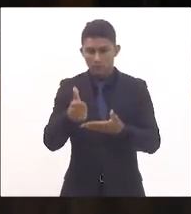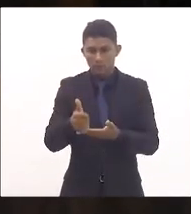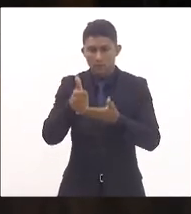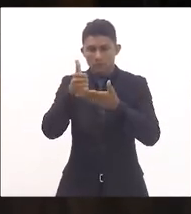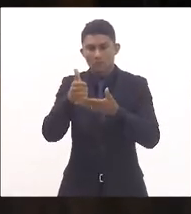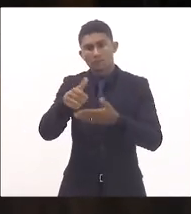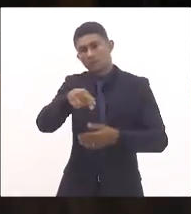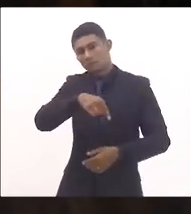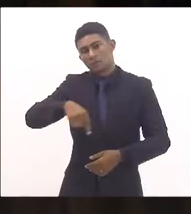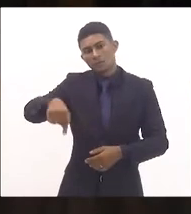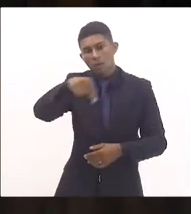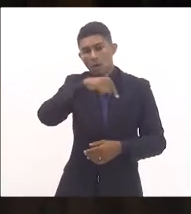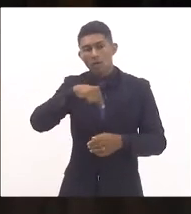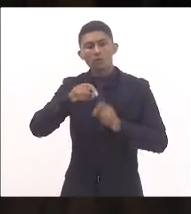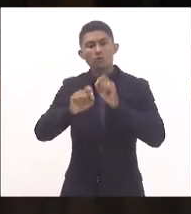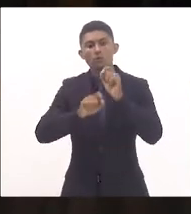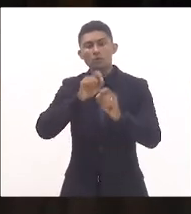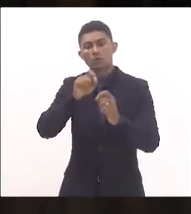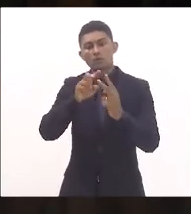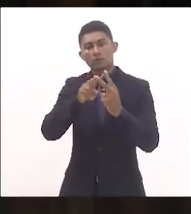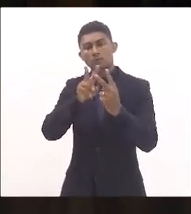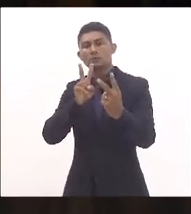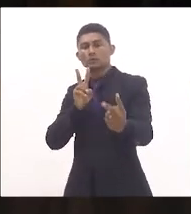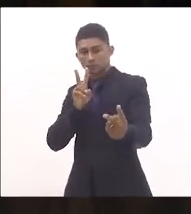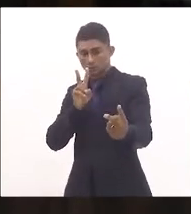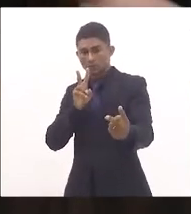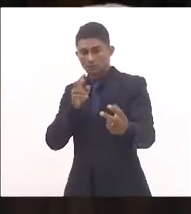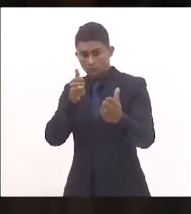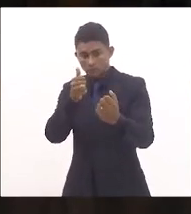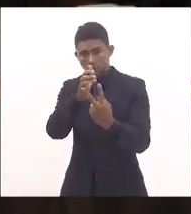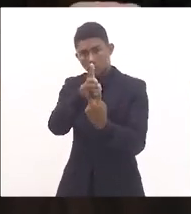retomar o semipresencial. Ok?